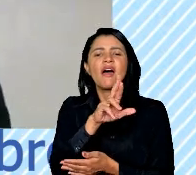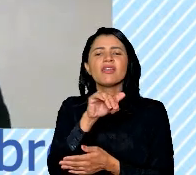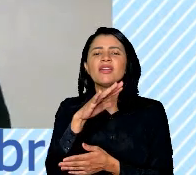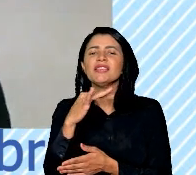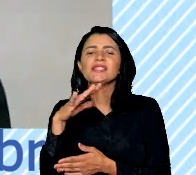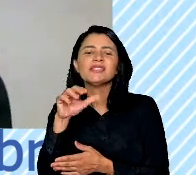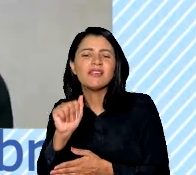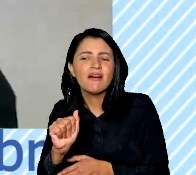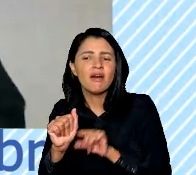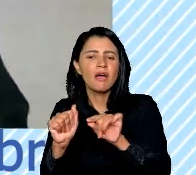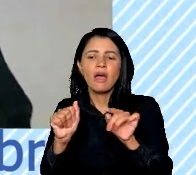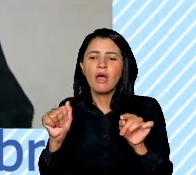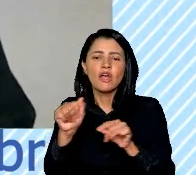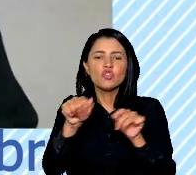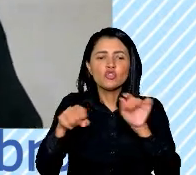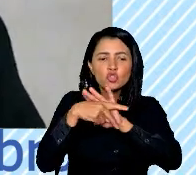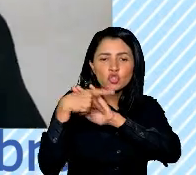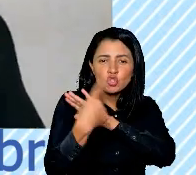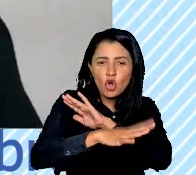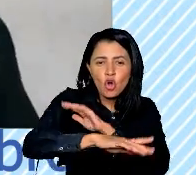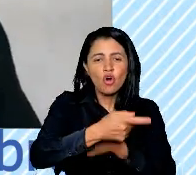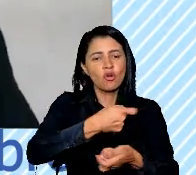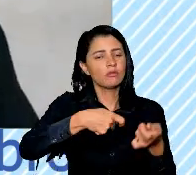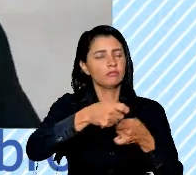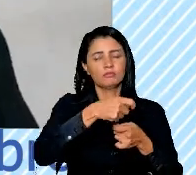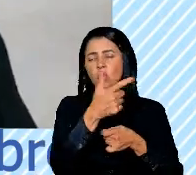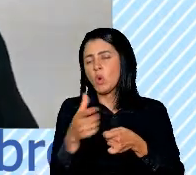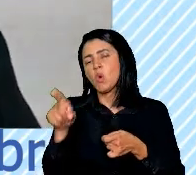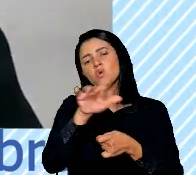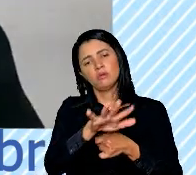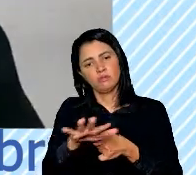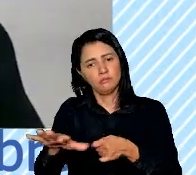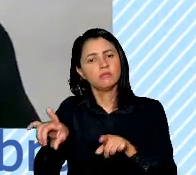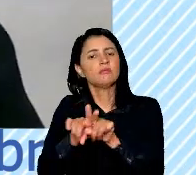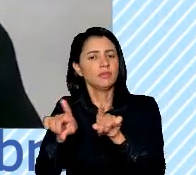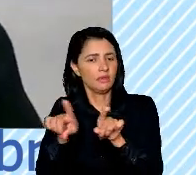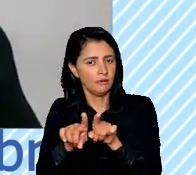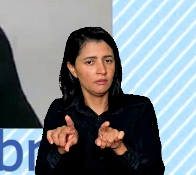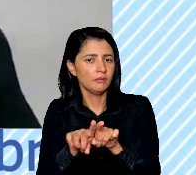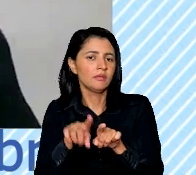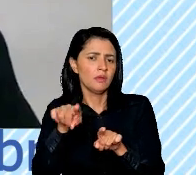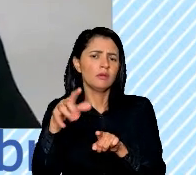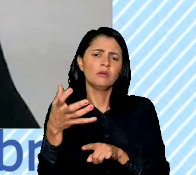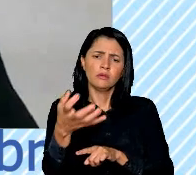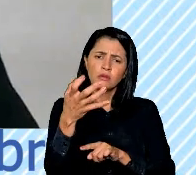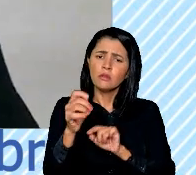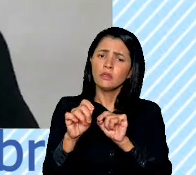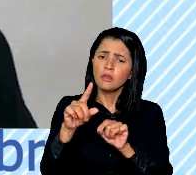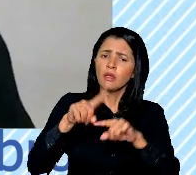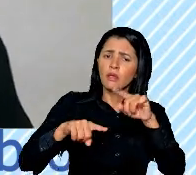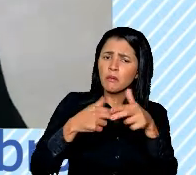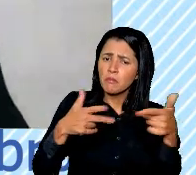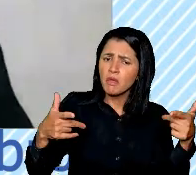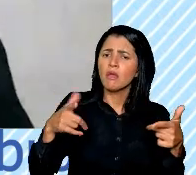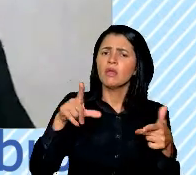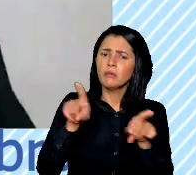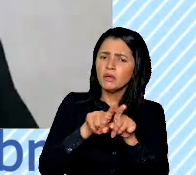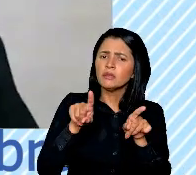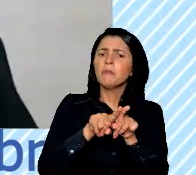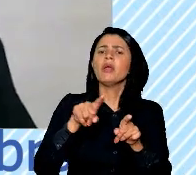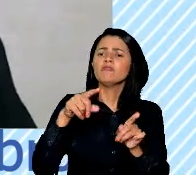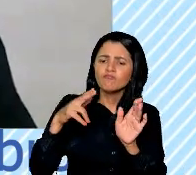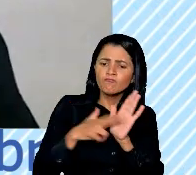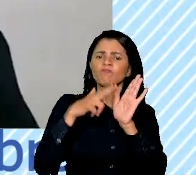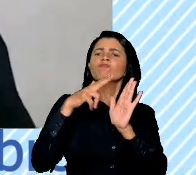esgotam na dimensão econômica, mas elas avançam para outros domínios. Nós queremos ter bens, mas também nós queremos ter